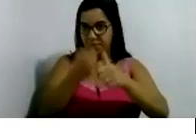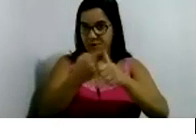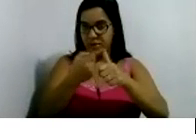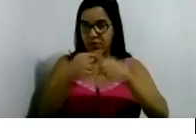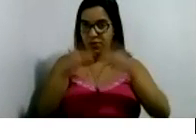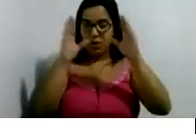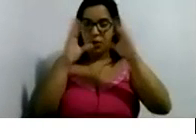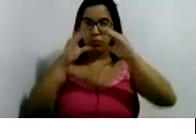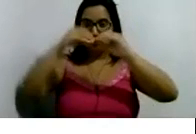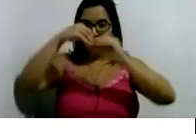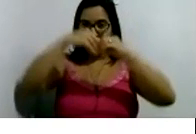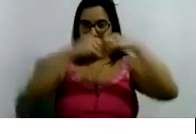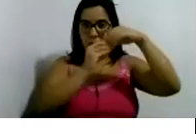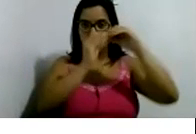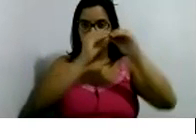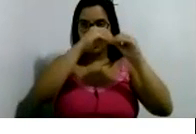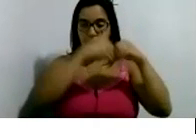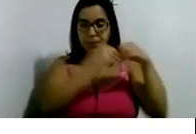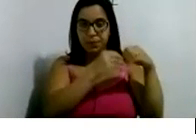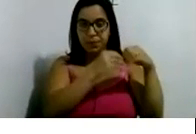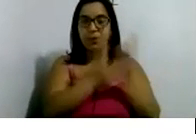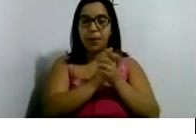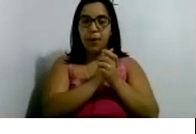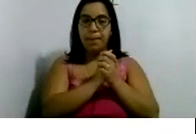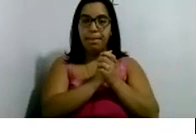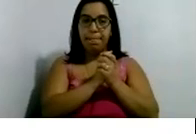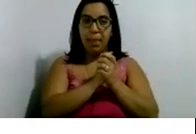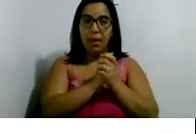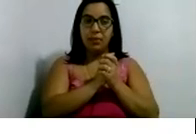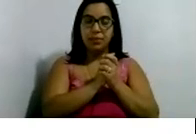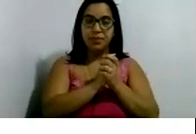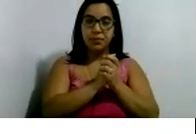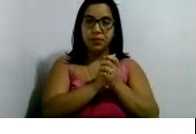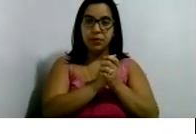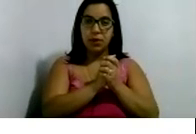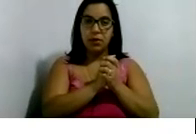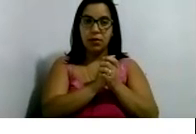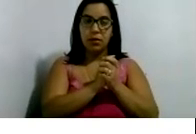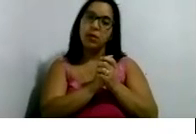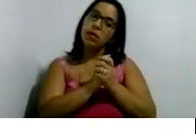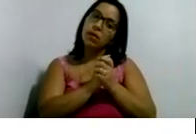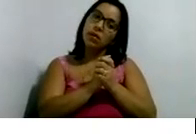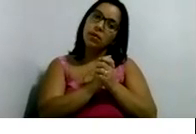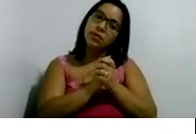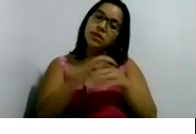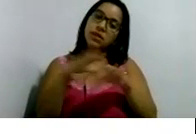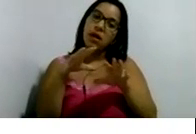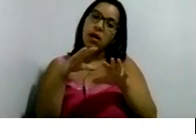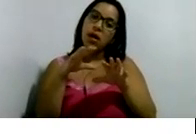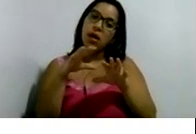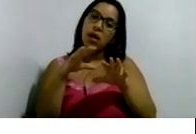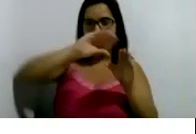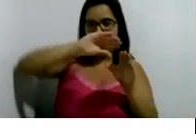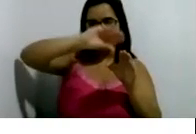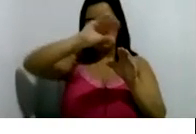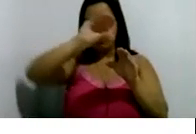pregas cranianas dão origem ao encéfalo primitivo. E o embrião ele tem um formato curvo